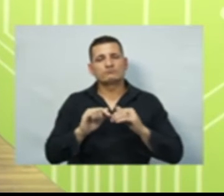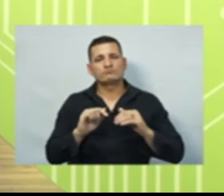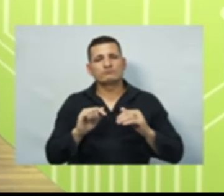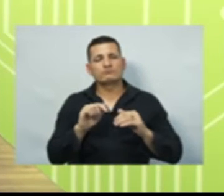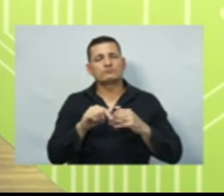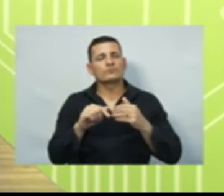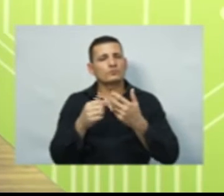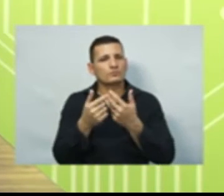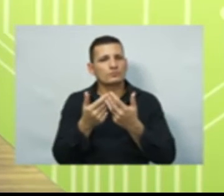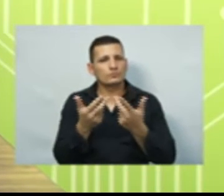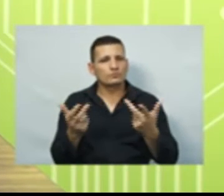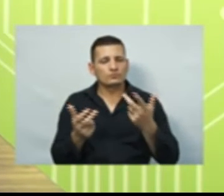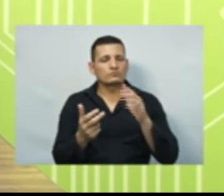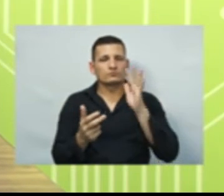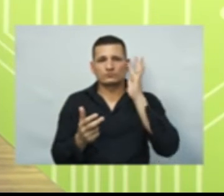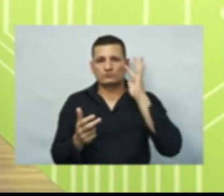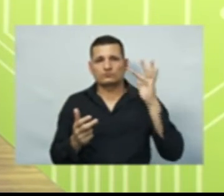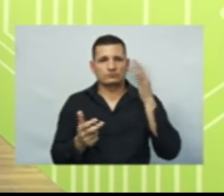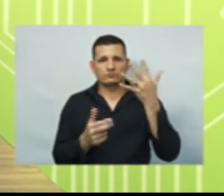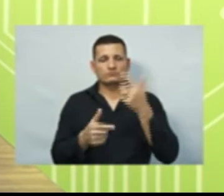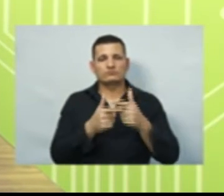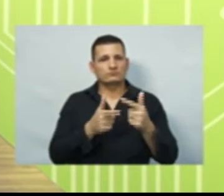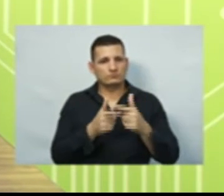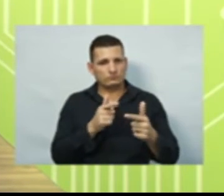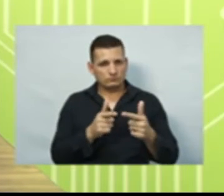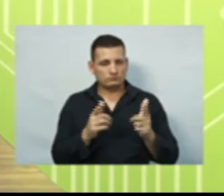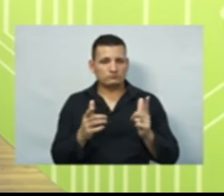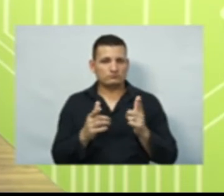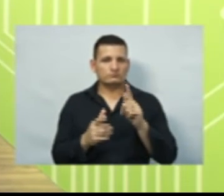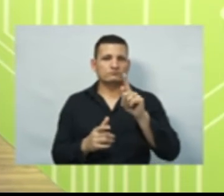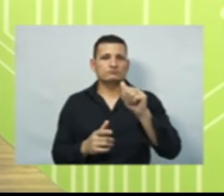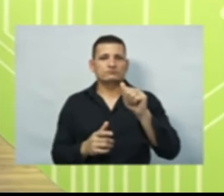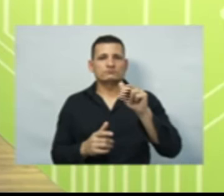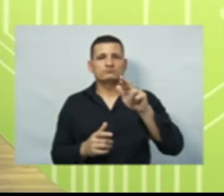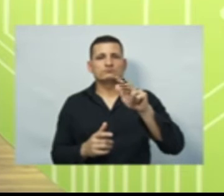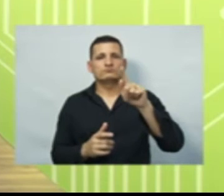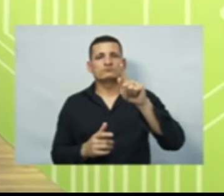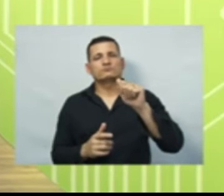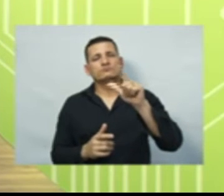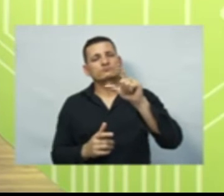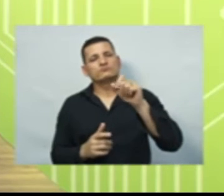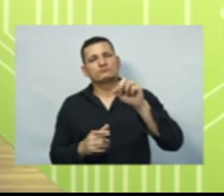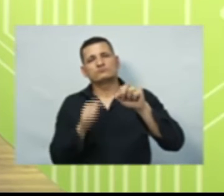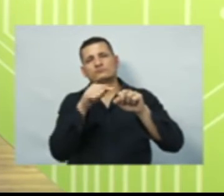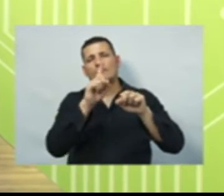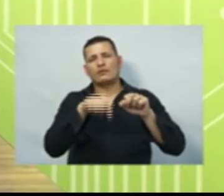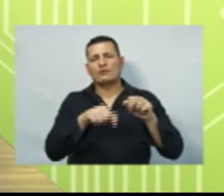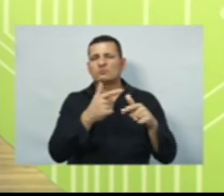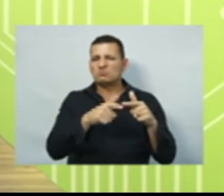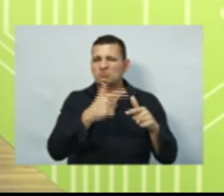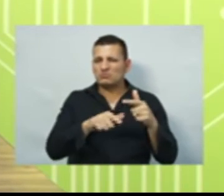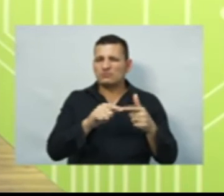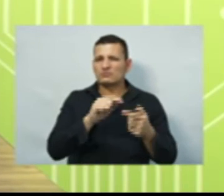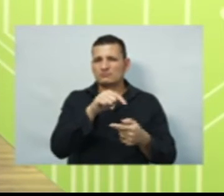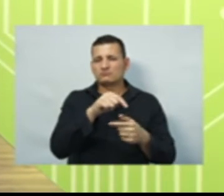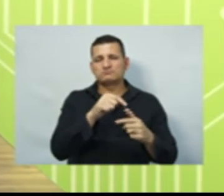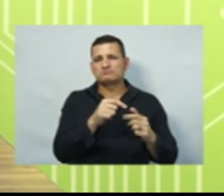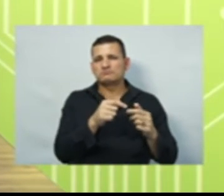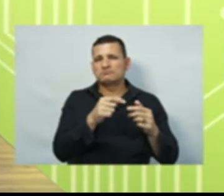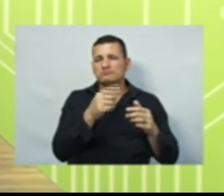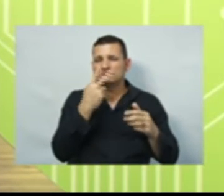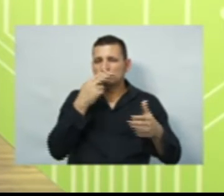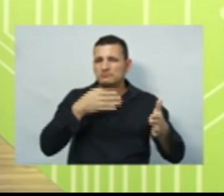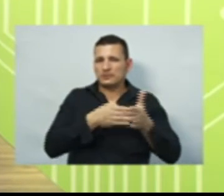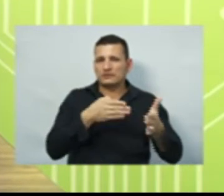chamamos na economia de gargalos estruturais. Gargalos estruturais são aquelas questões que esmagam a possibilidade do crescimento